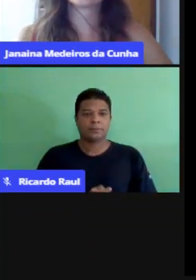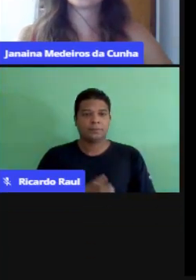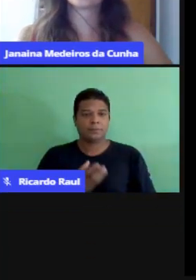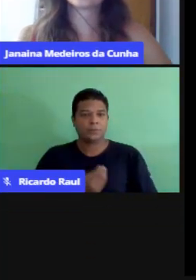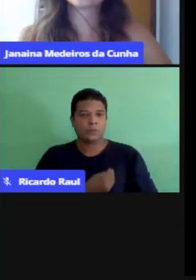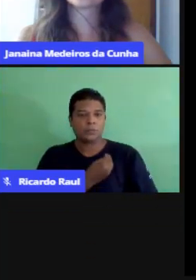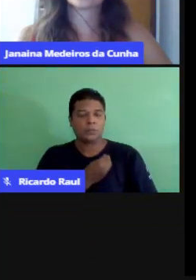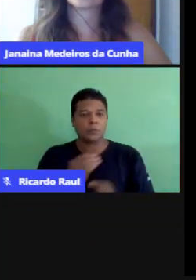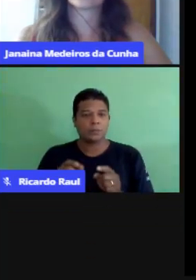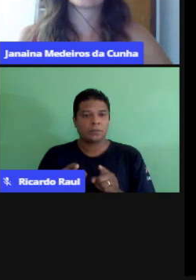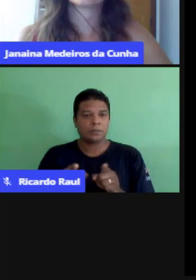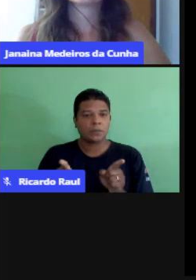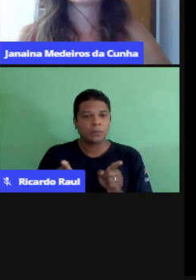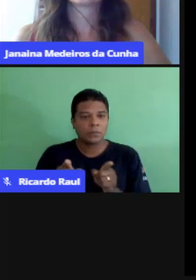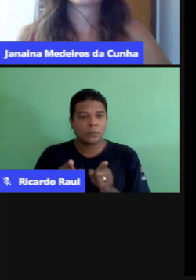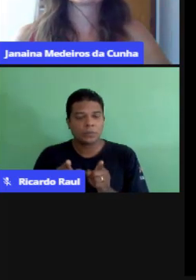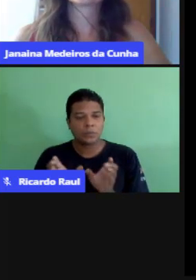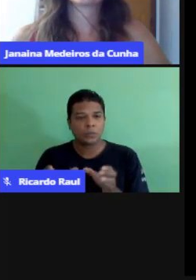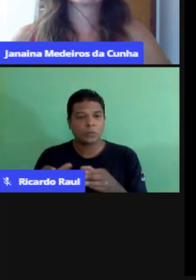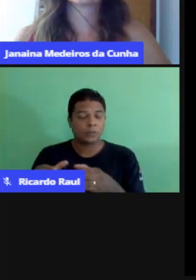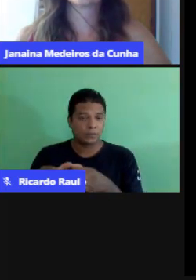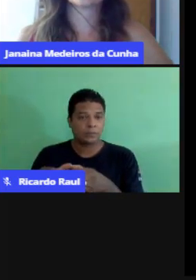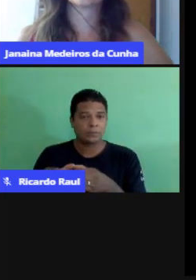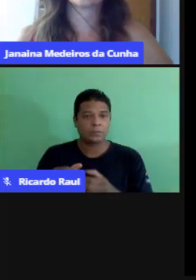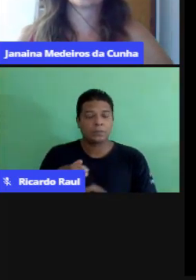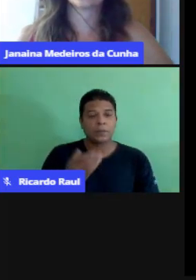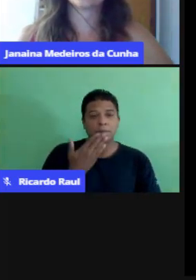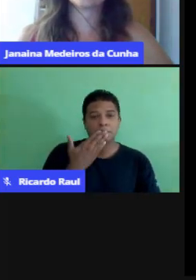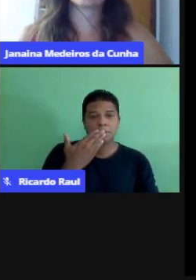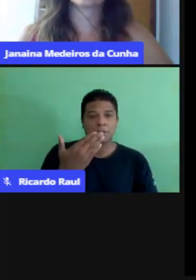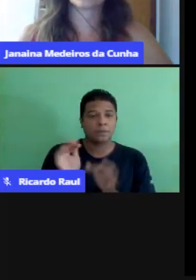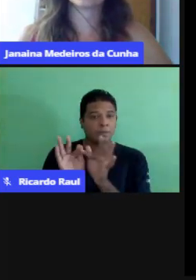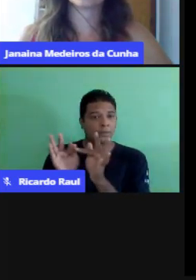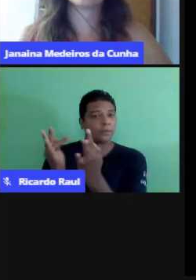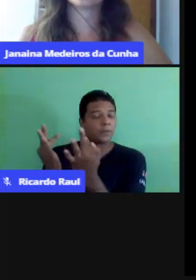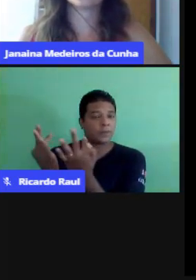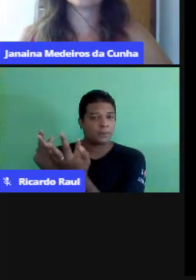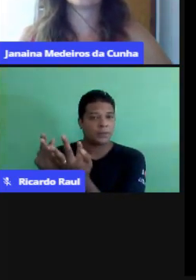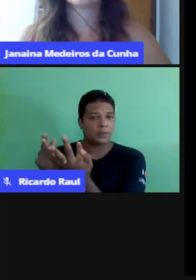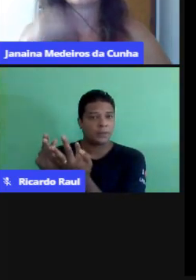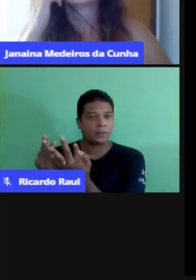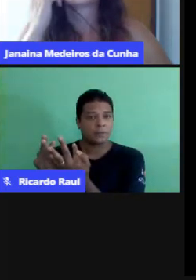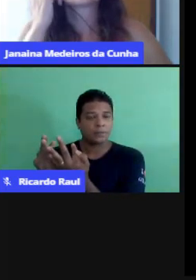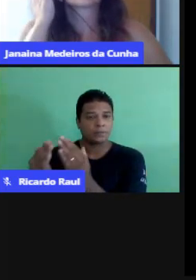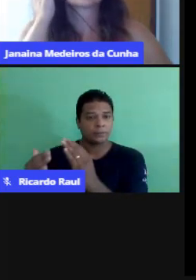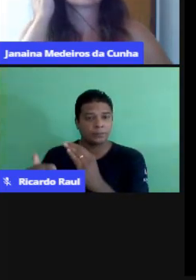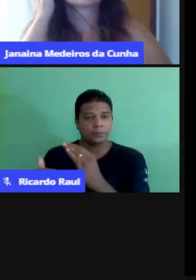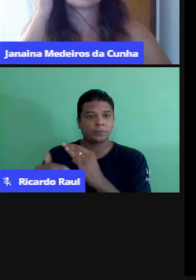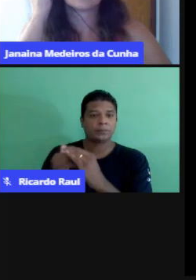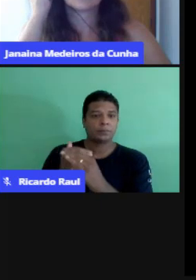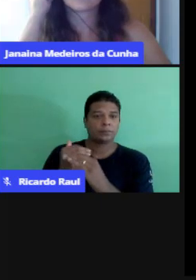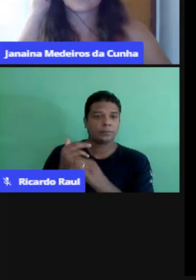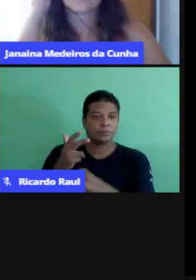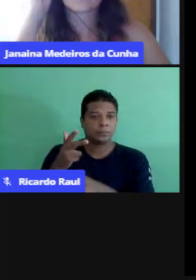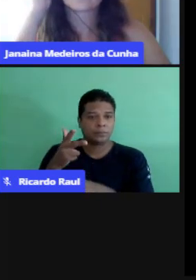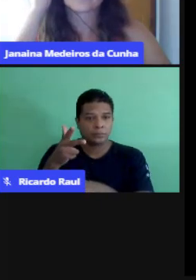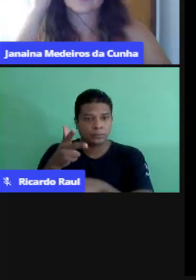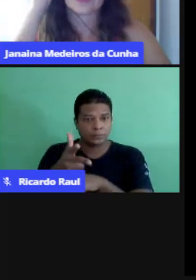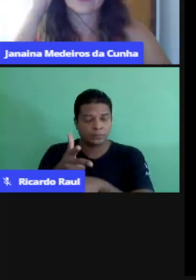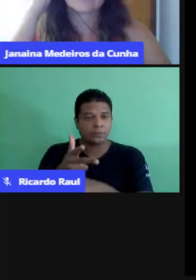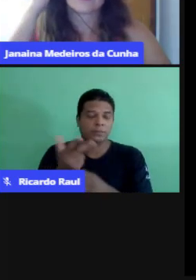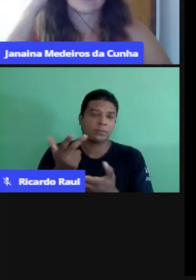pequenos grupos, né? Então, eu posso estar pedindo para que essa família me encaminhe vídeo dessa criança